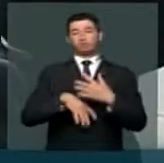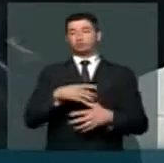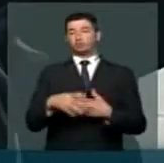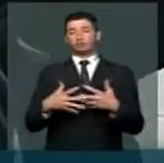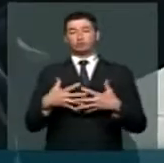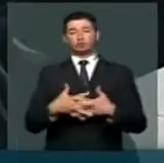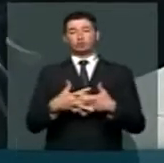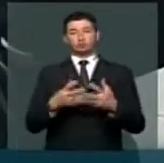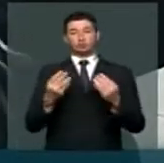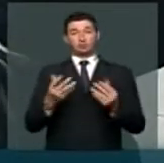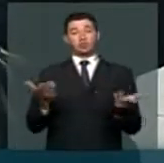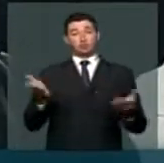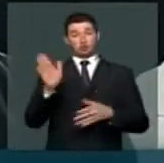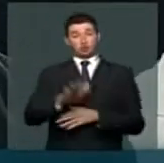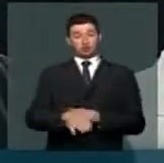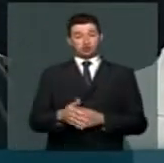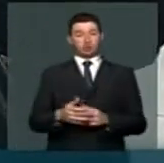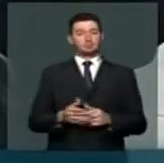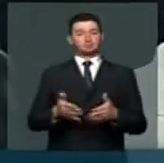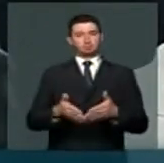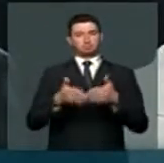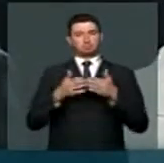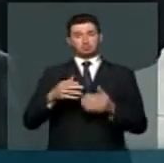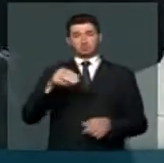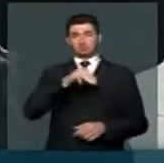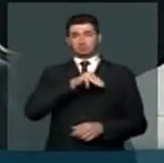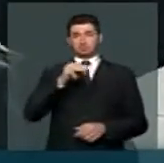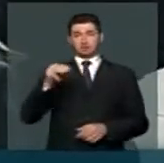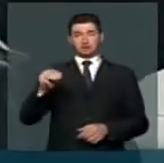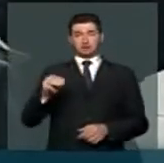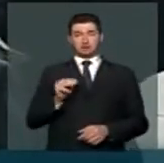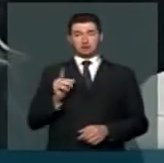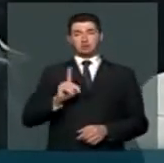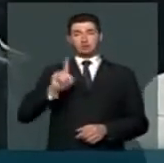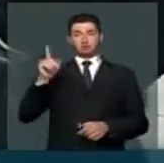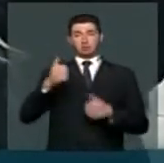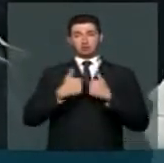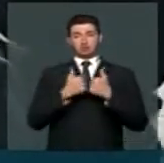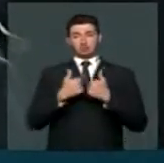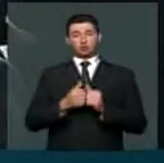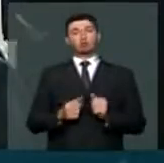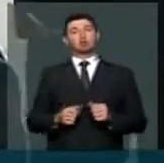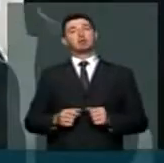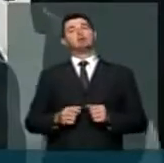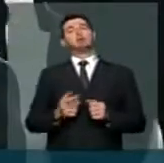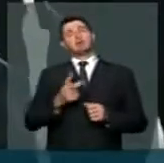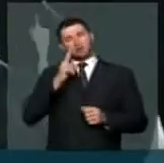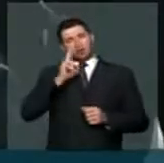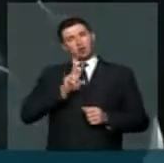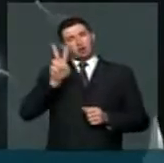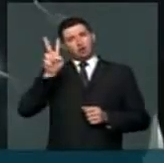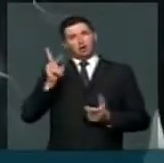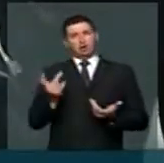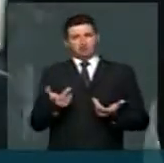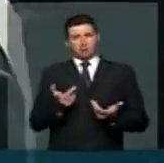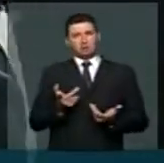isso que eu venho essa tarde solicitar ao ministro dos Transportes para poder olhar